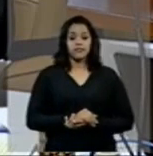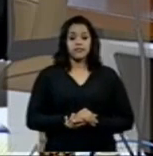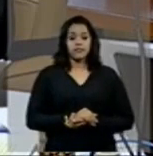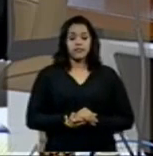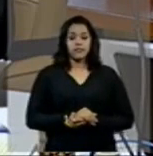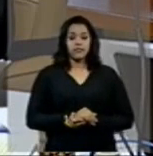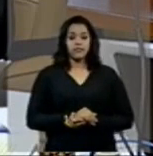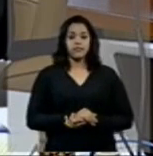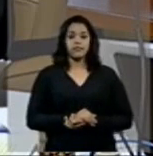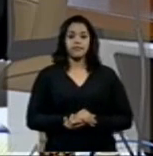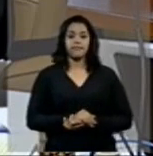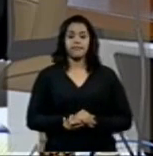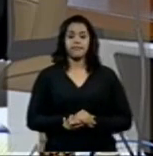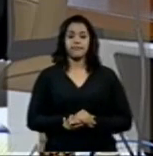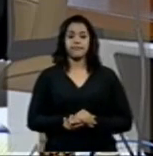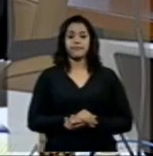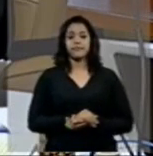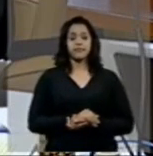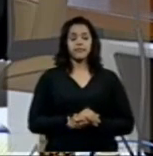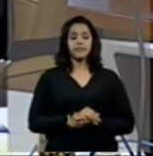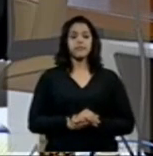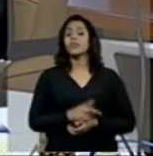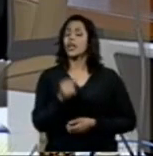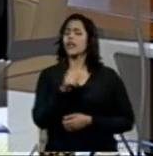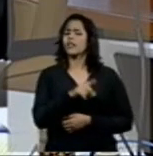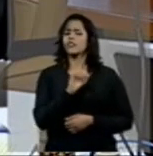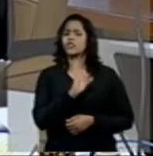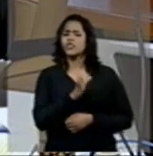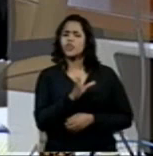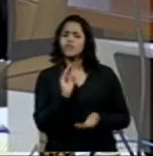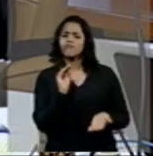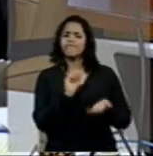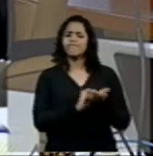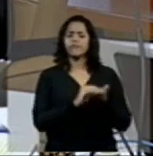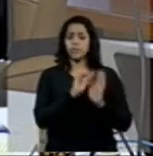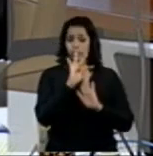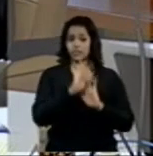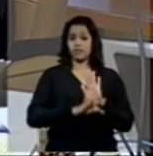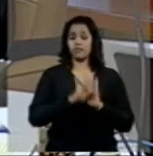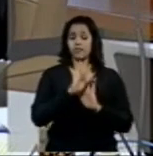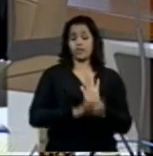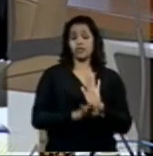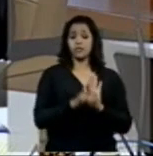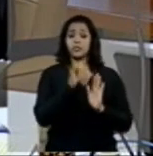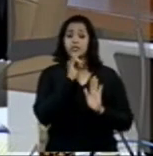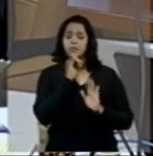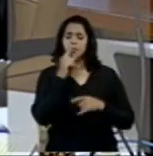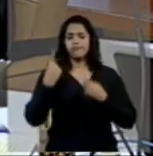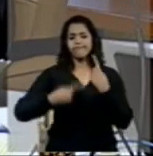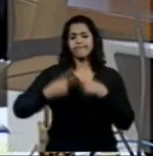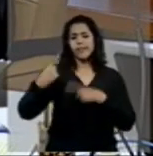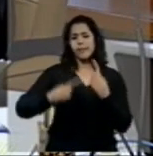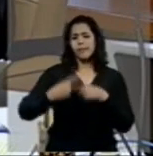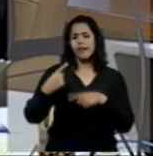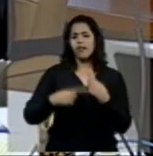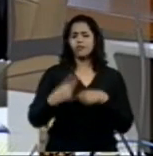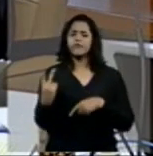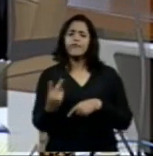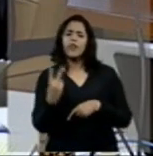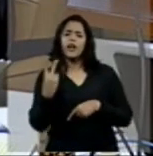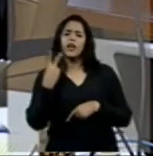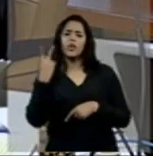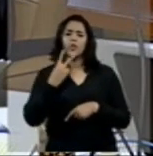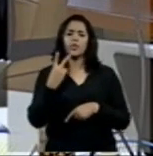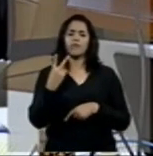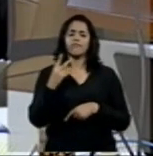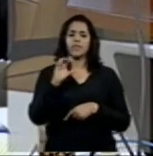acerca da pretensão da recorrente, inclusive foi reiterada no memorial, inclusive sobre o debate do valor do